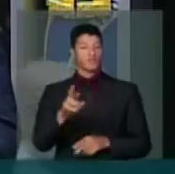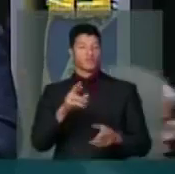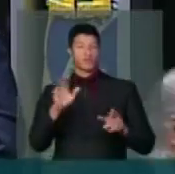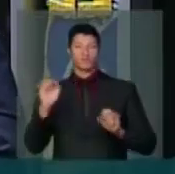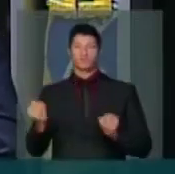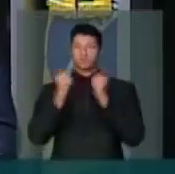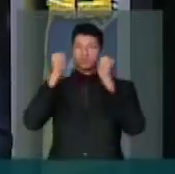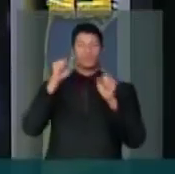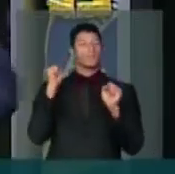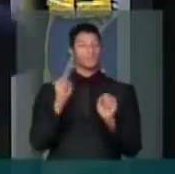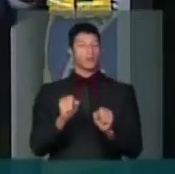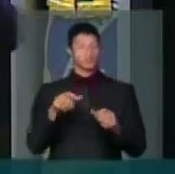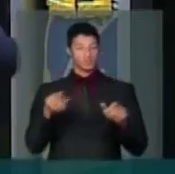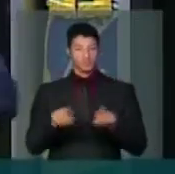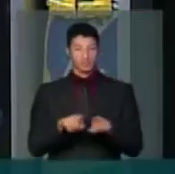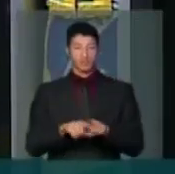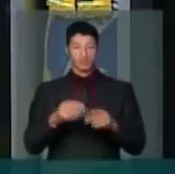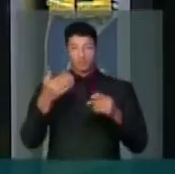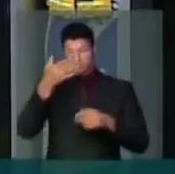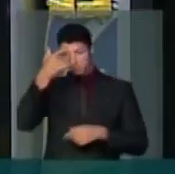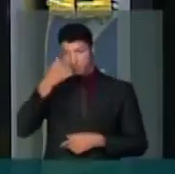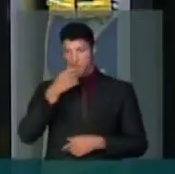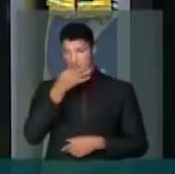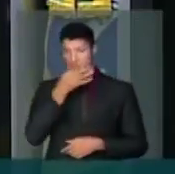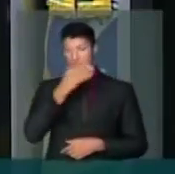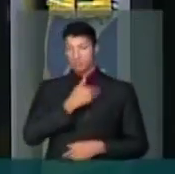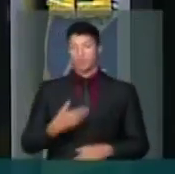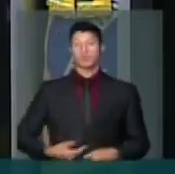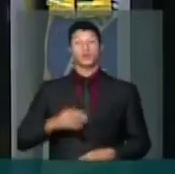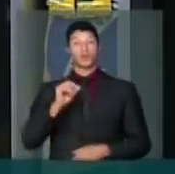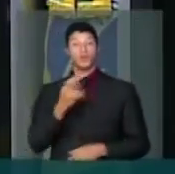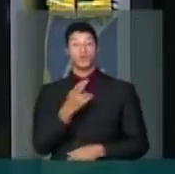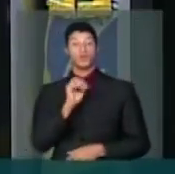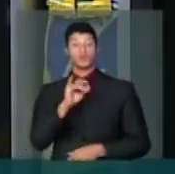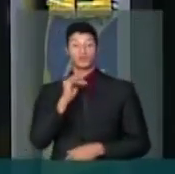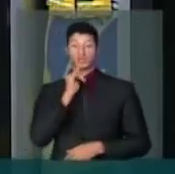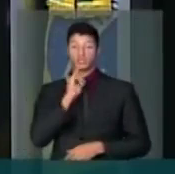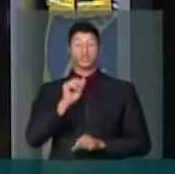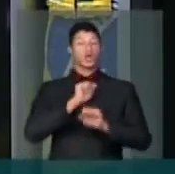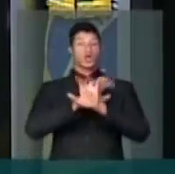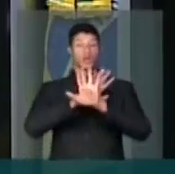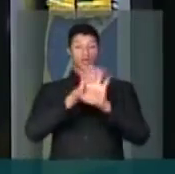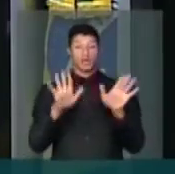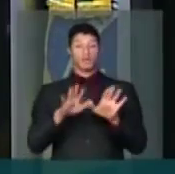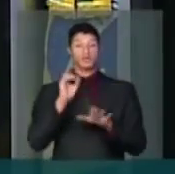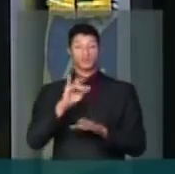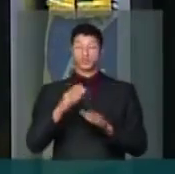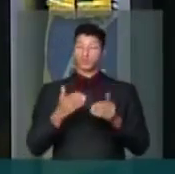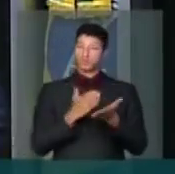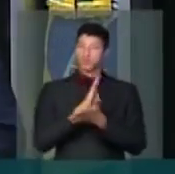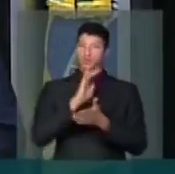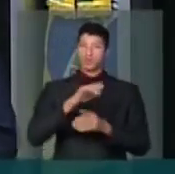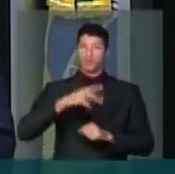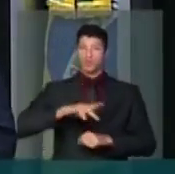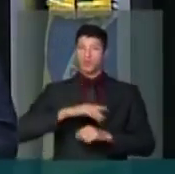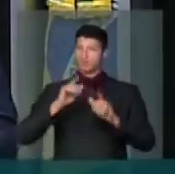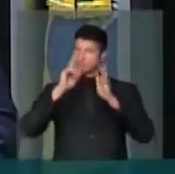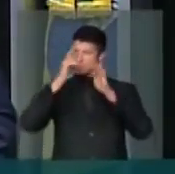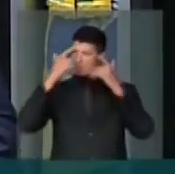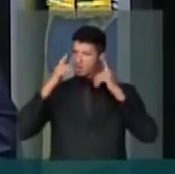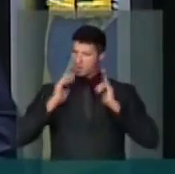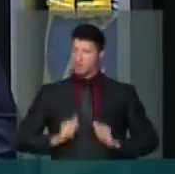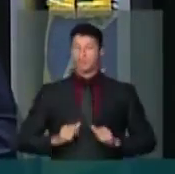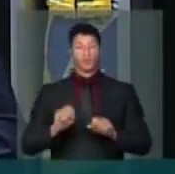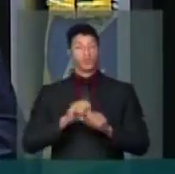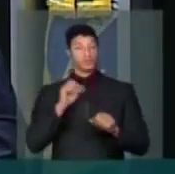herói que pode estar querendo ser perante a opinião pública. O será, se disser claramente, se passarmos esse país a limpo e se